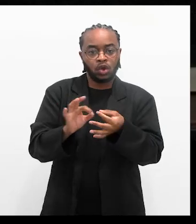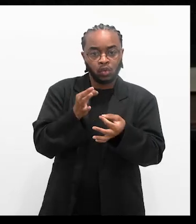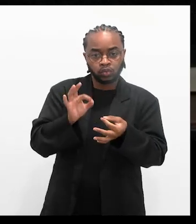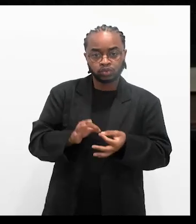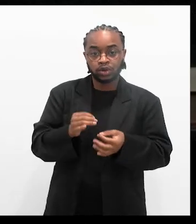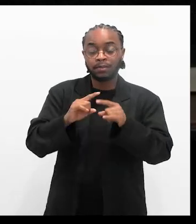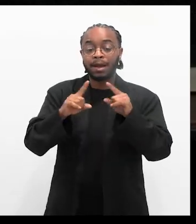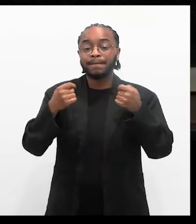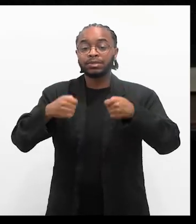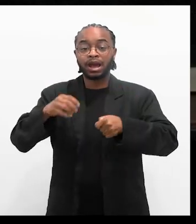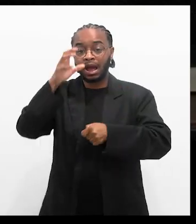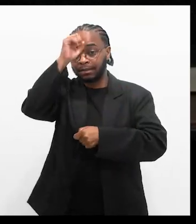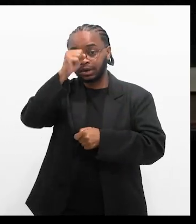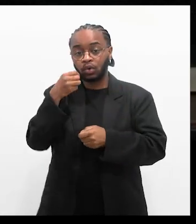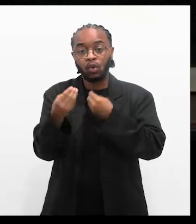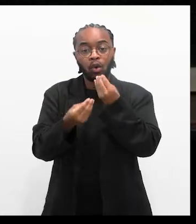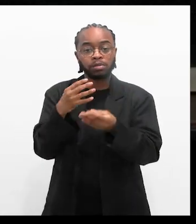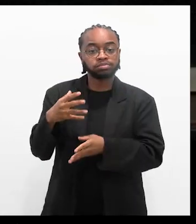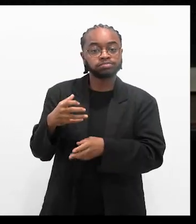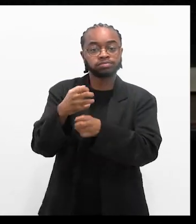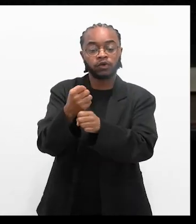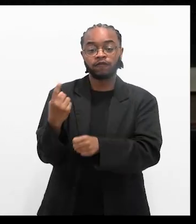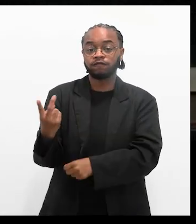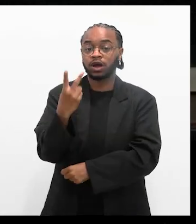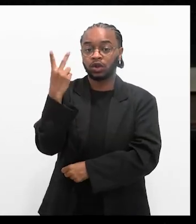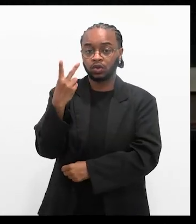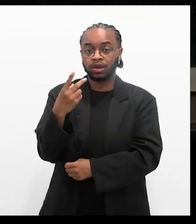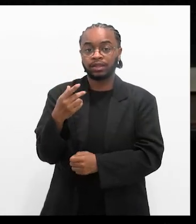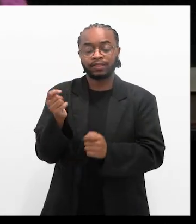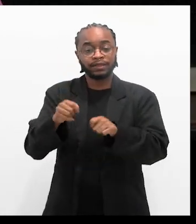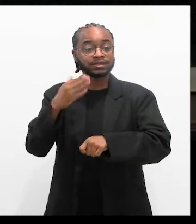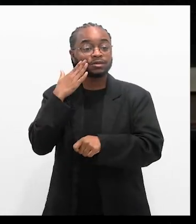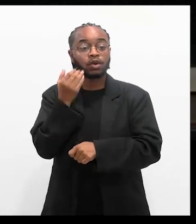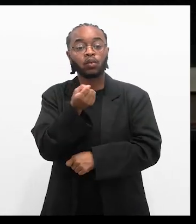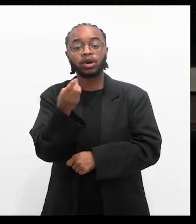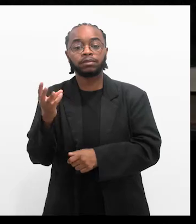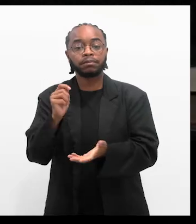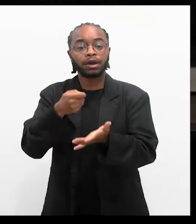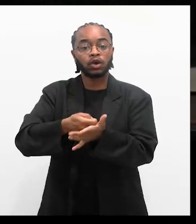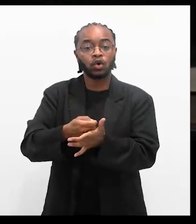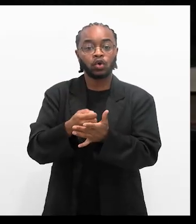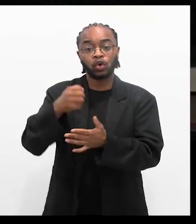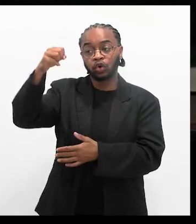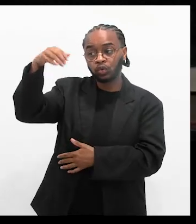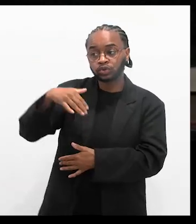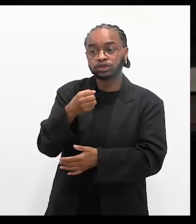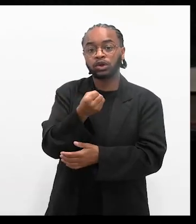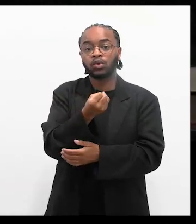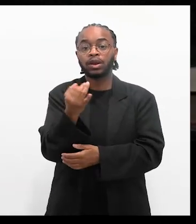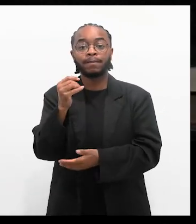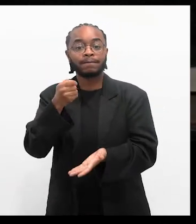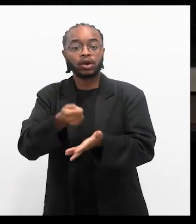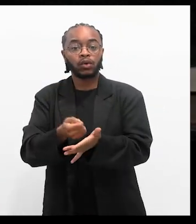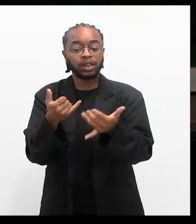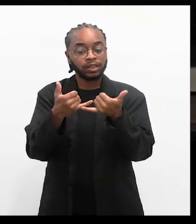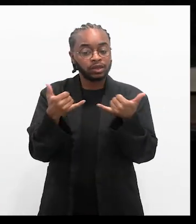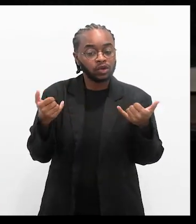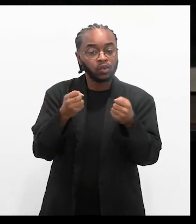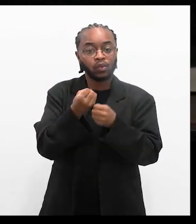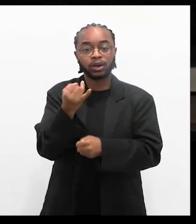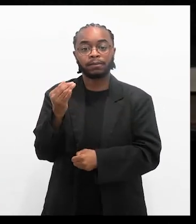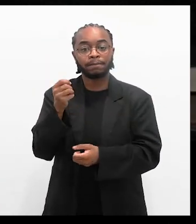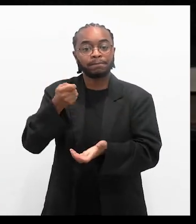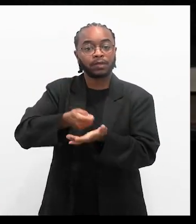ela precisa também aprender a calcular o preço. Então, você tem curso que ensina a ver quanto custou a luz, quanto custou a linha, quanto custou o tecido,